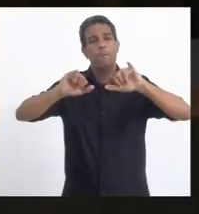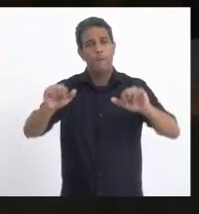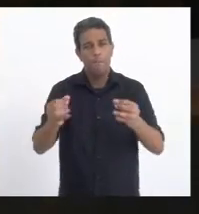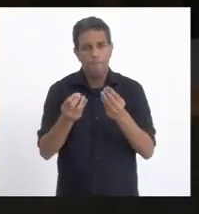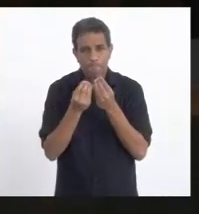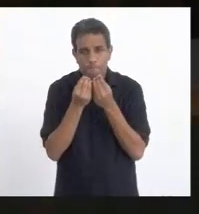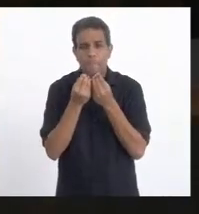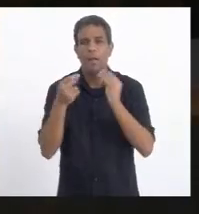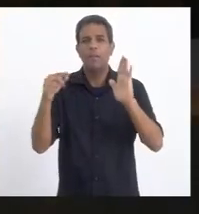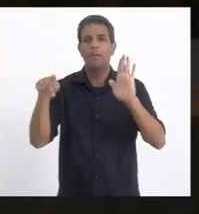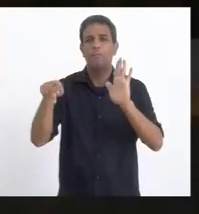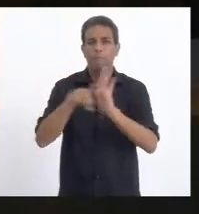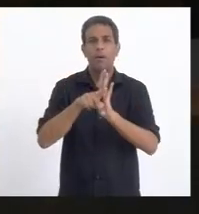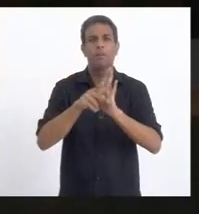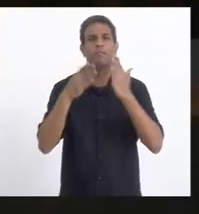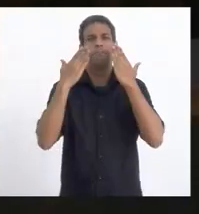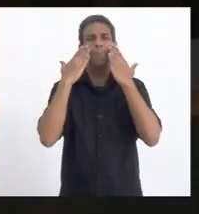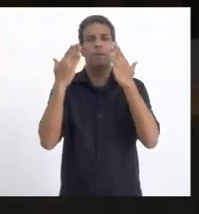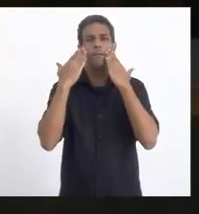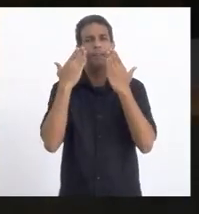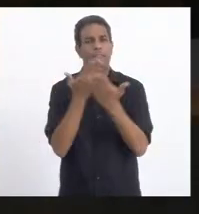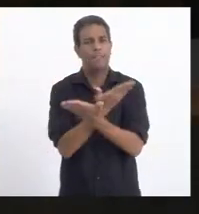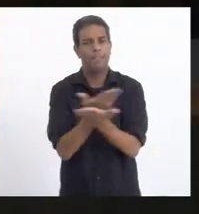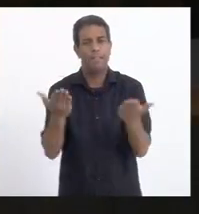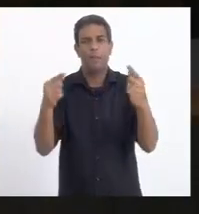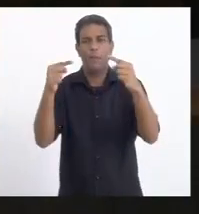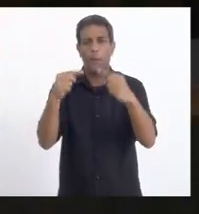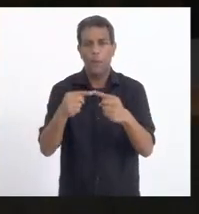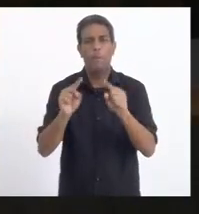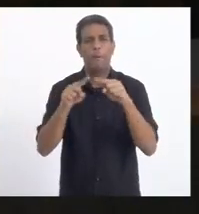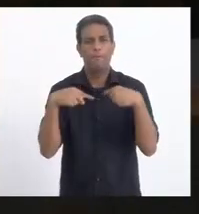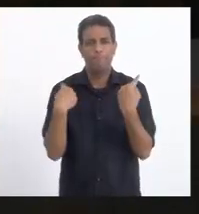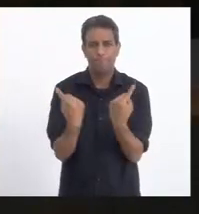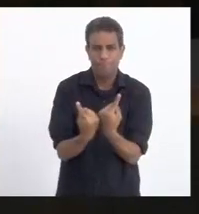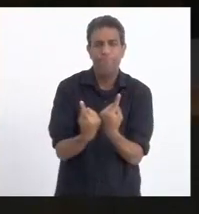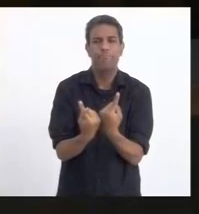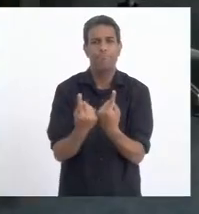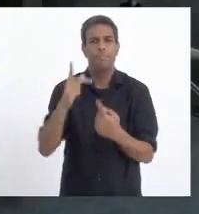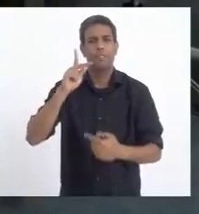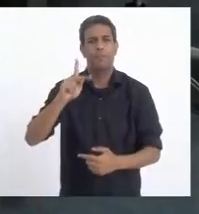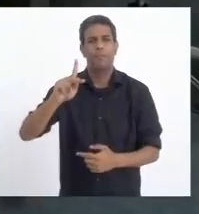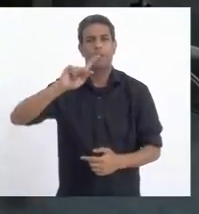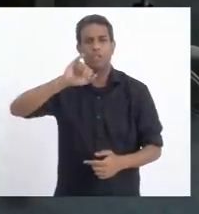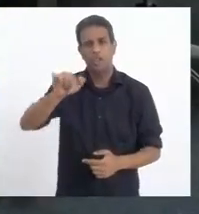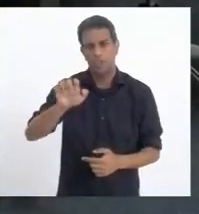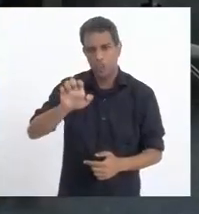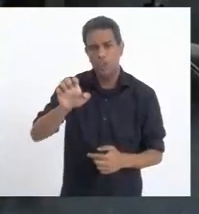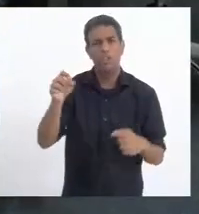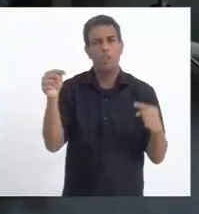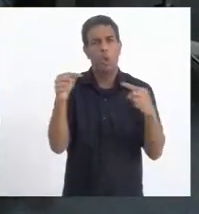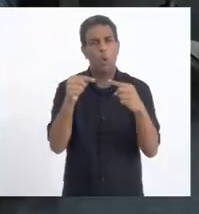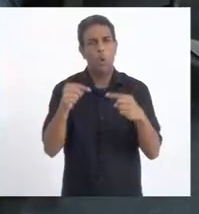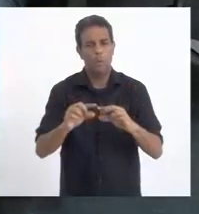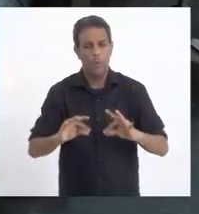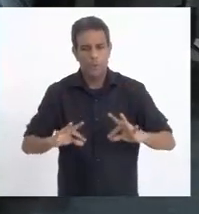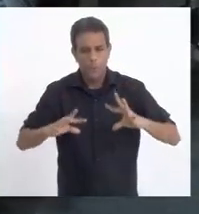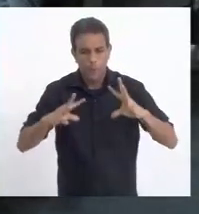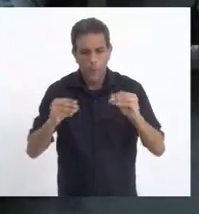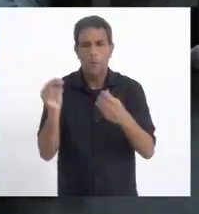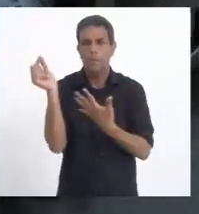oportunidade de apresentar esse projeto para isso se reuniram com peixe um regime de recuperação